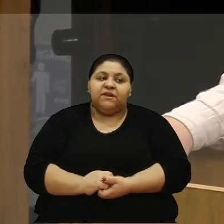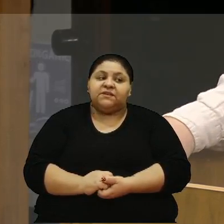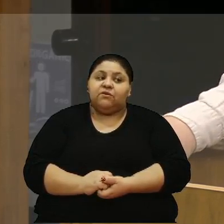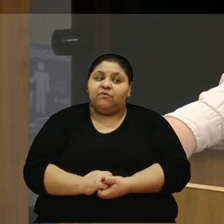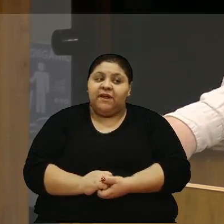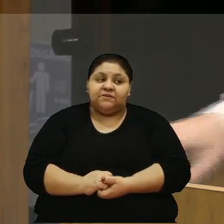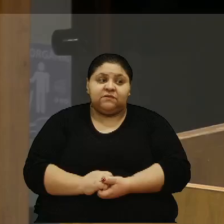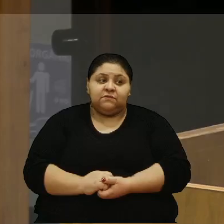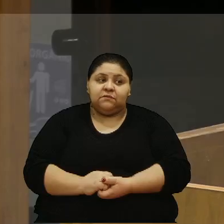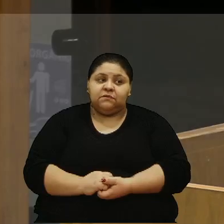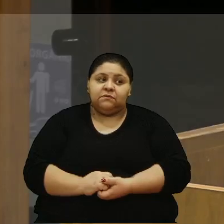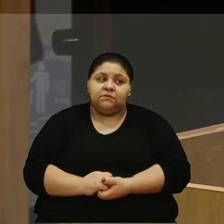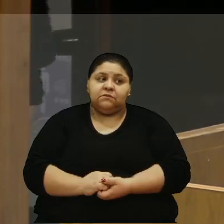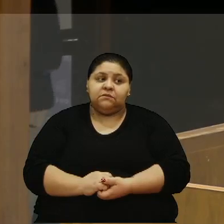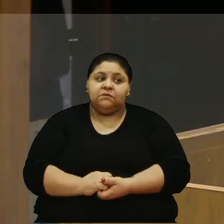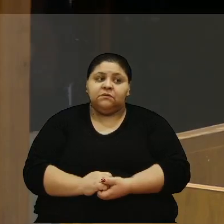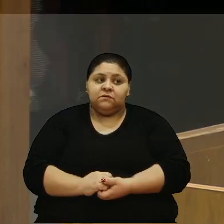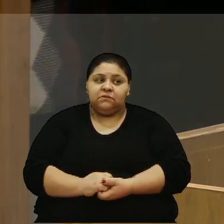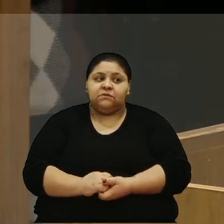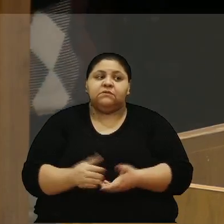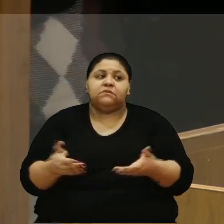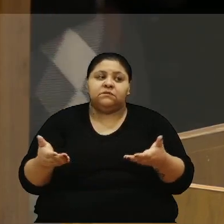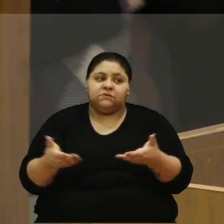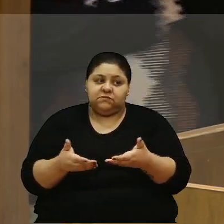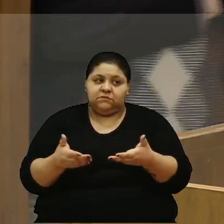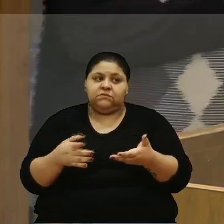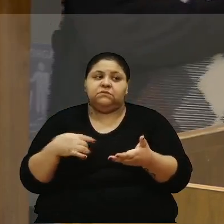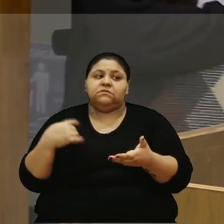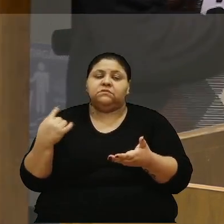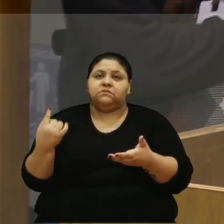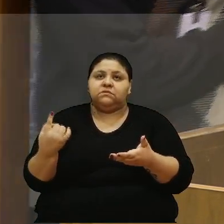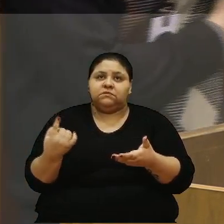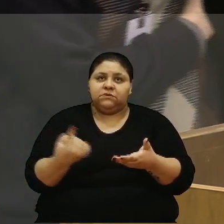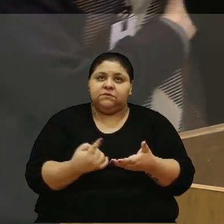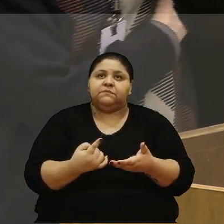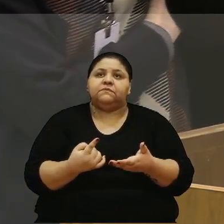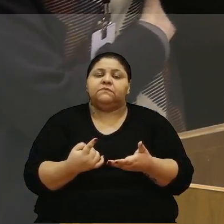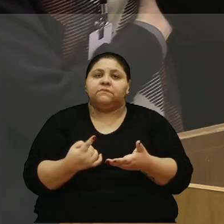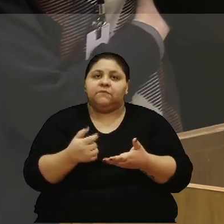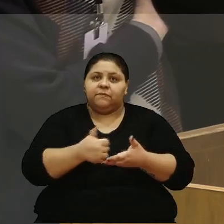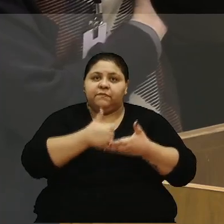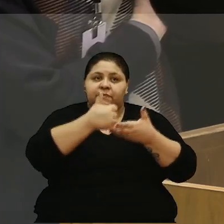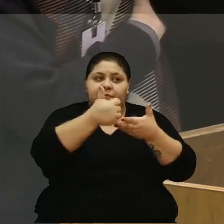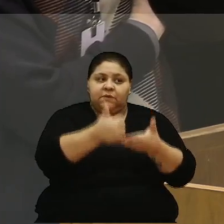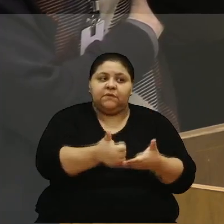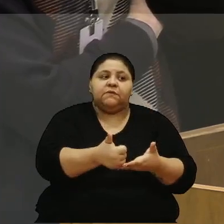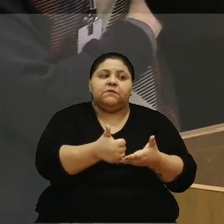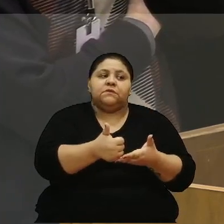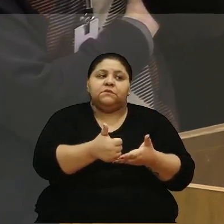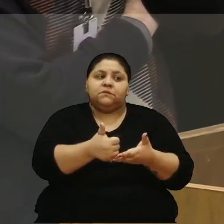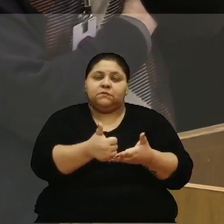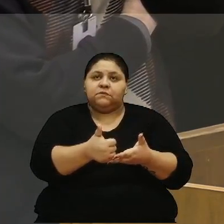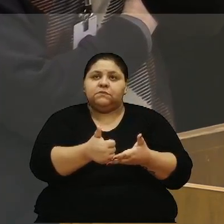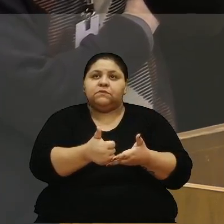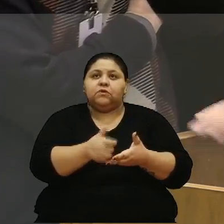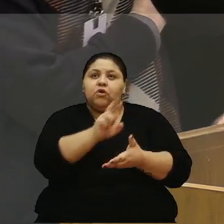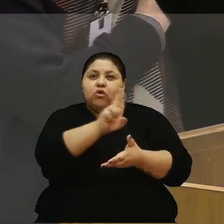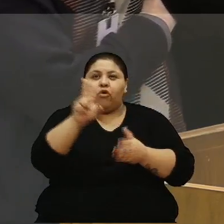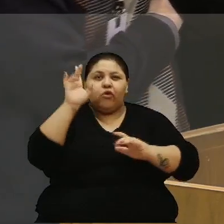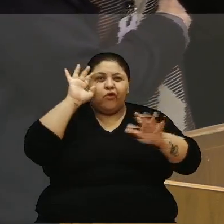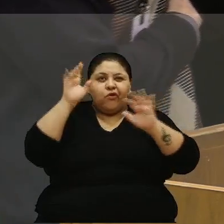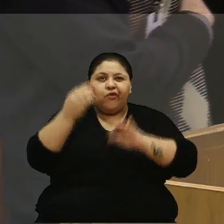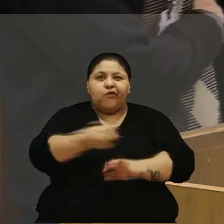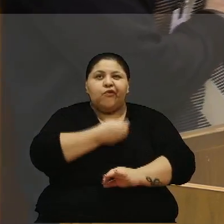Brasil, tratando essa de Queiroz inicialmente, que sobre a nudez forte da verdade, o manto do diáfano da fantasia. E assim